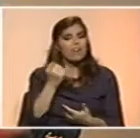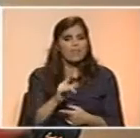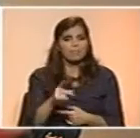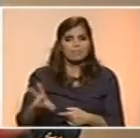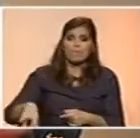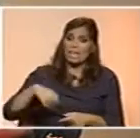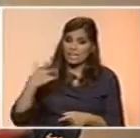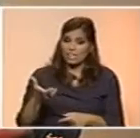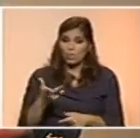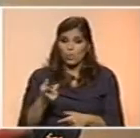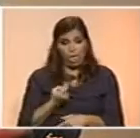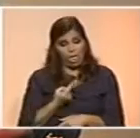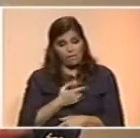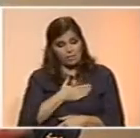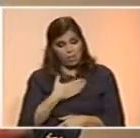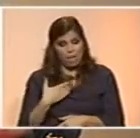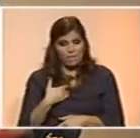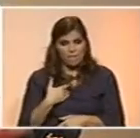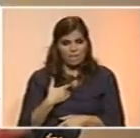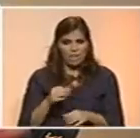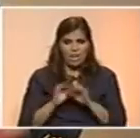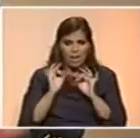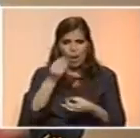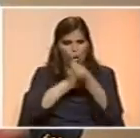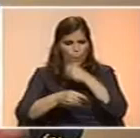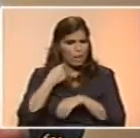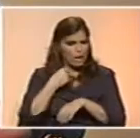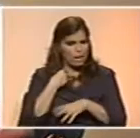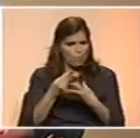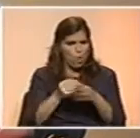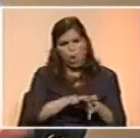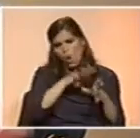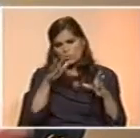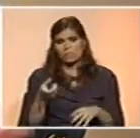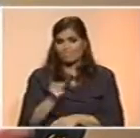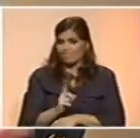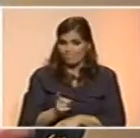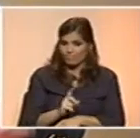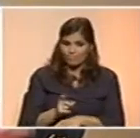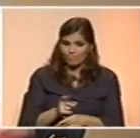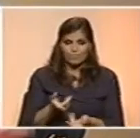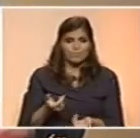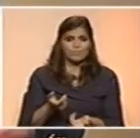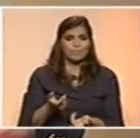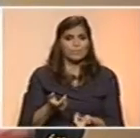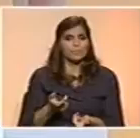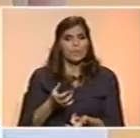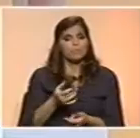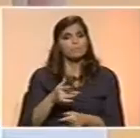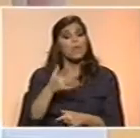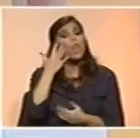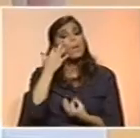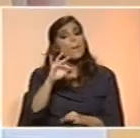e saudável não significa consumir muita proteína. Uhum. E geralmente esses